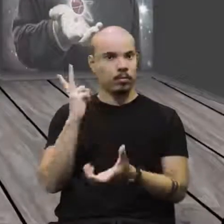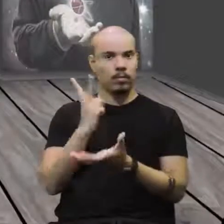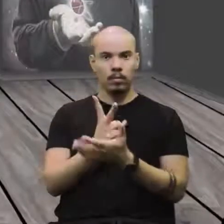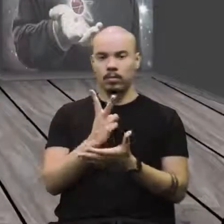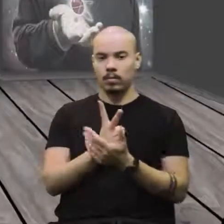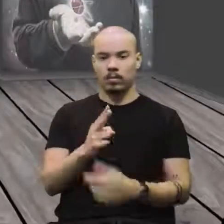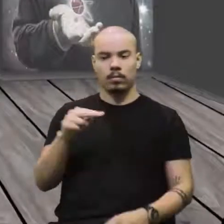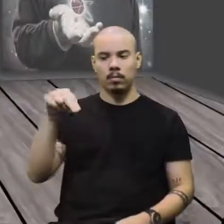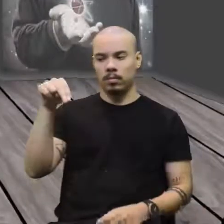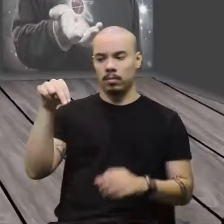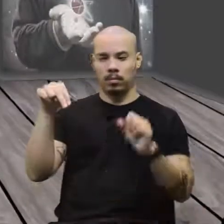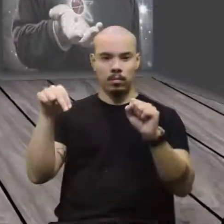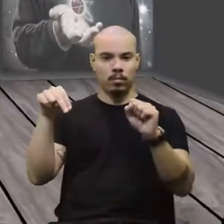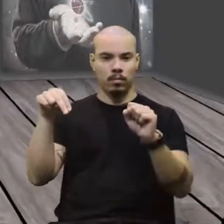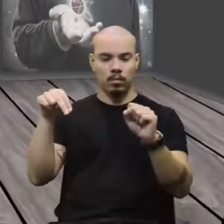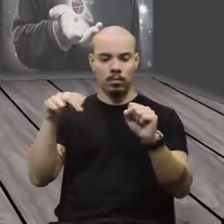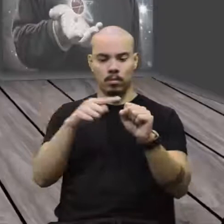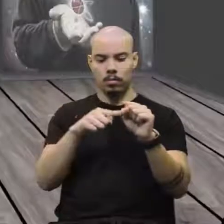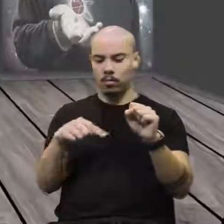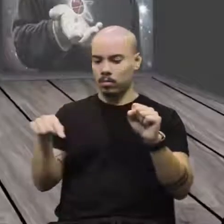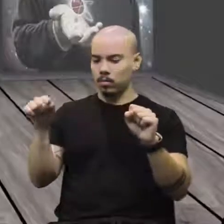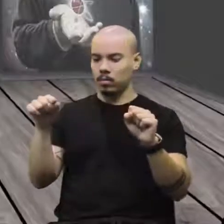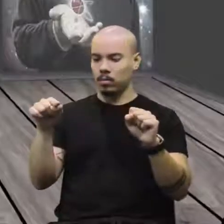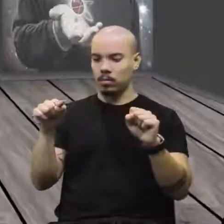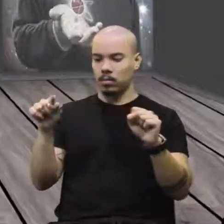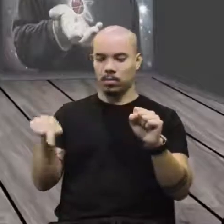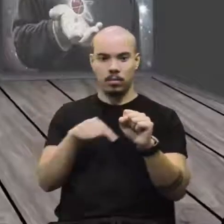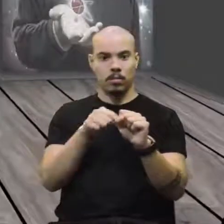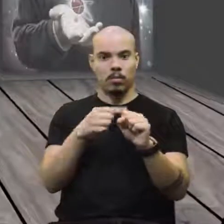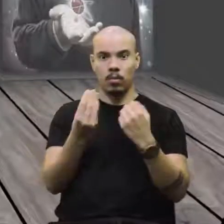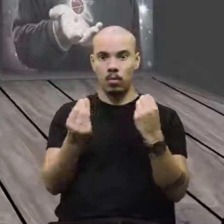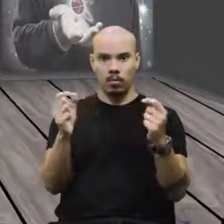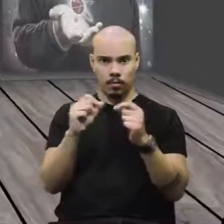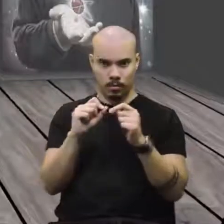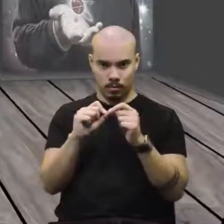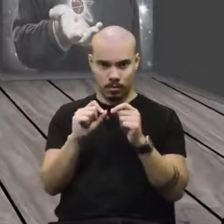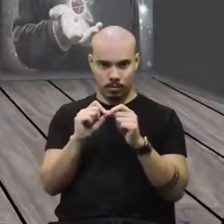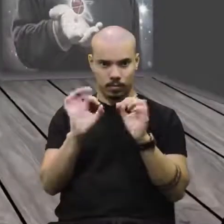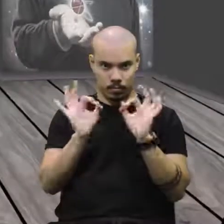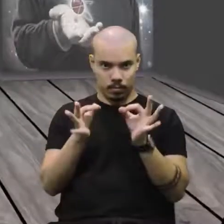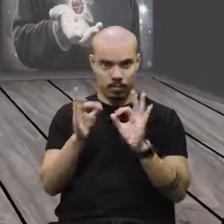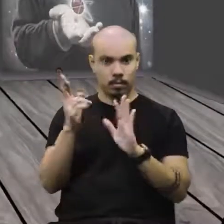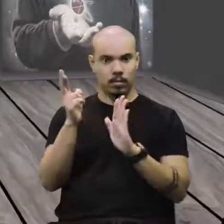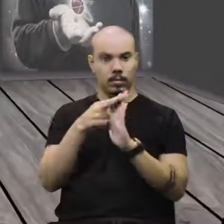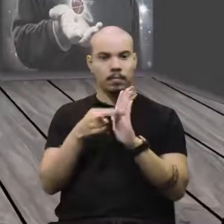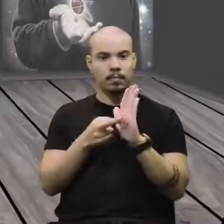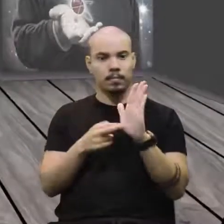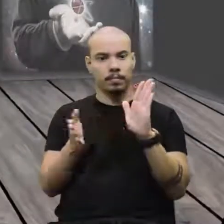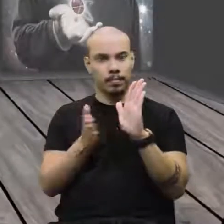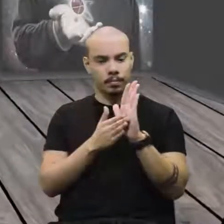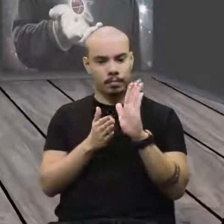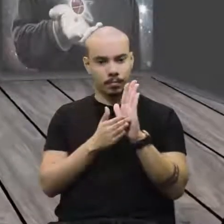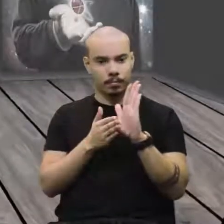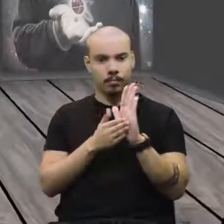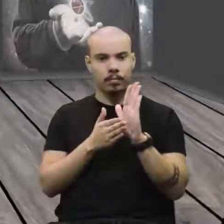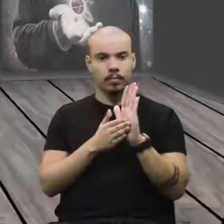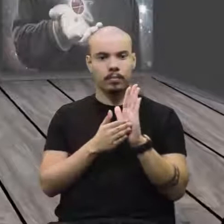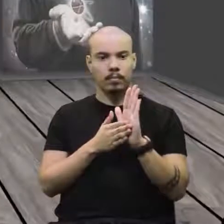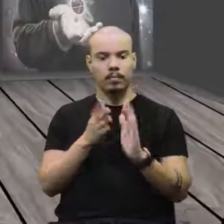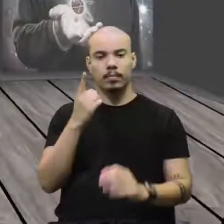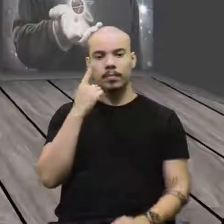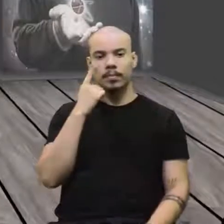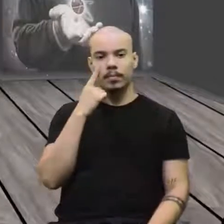norte, chega no sul. Se sai do norte por dentro, tem que ser do sul para o norte. Se a regra da mão direita está aqui, quando você faz